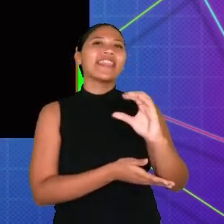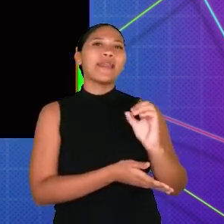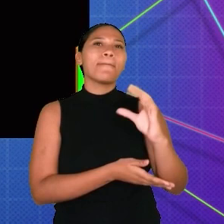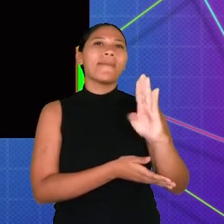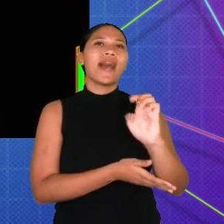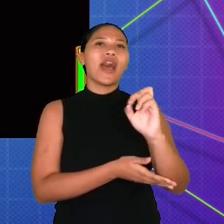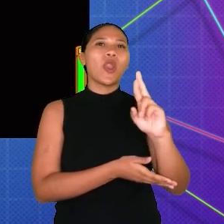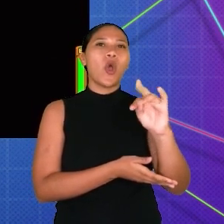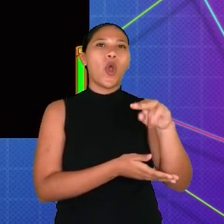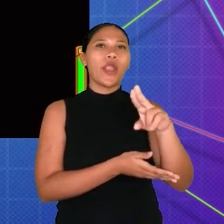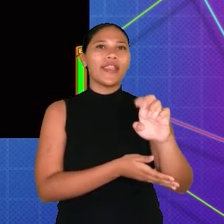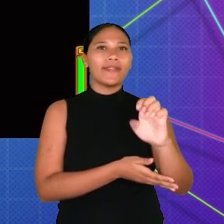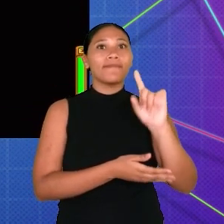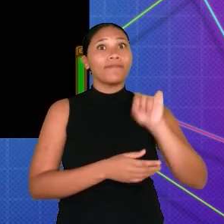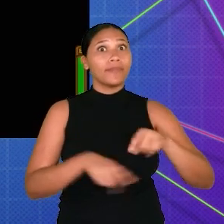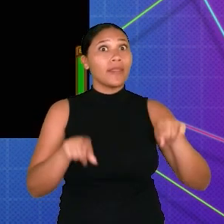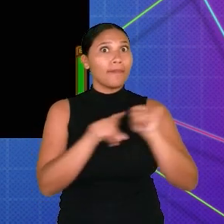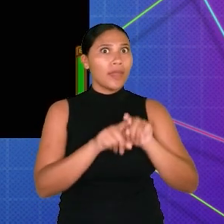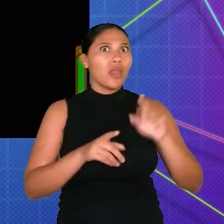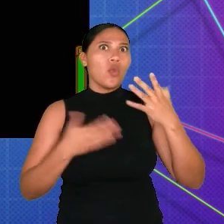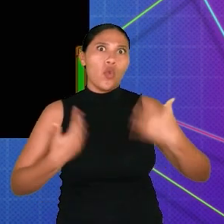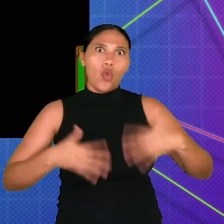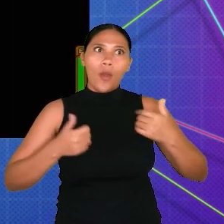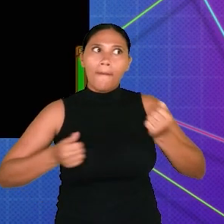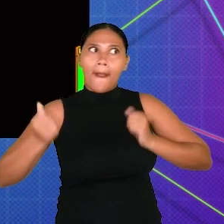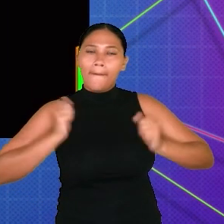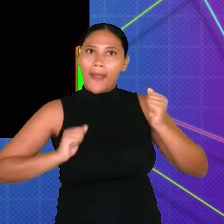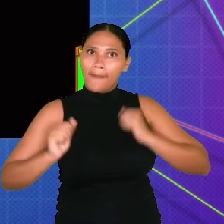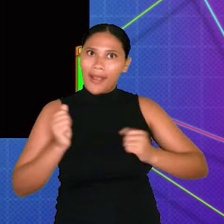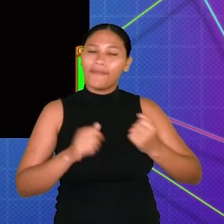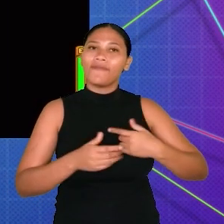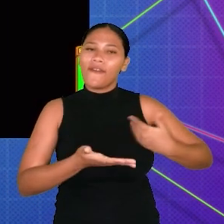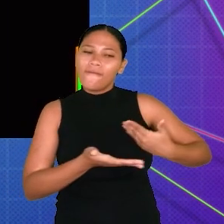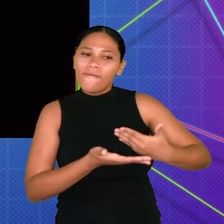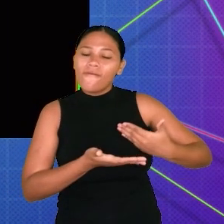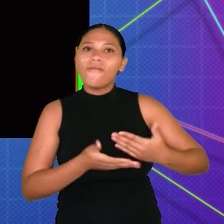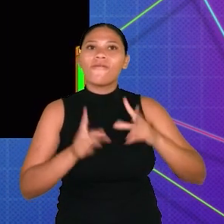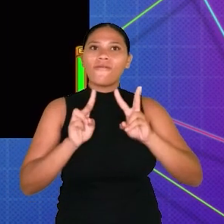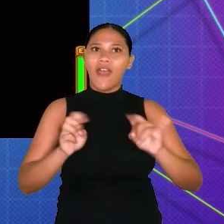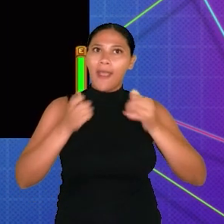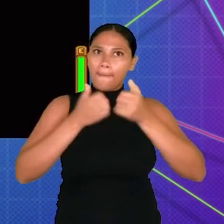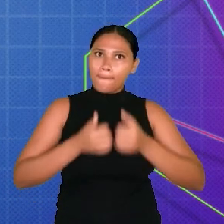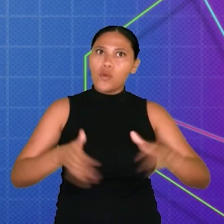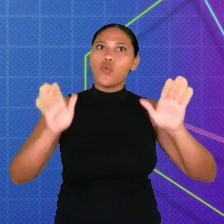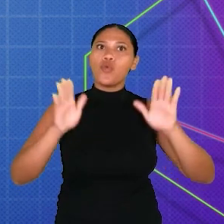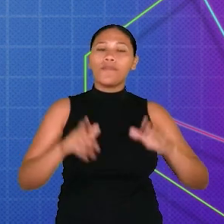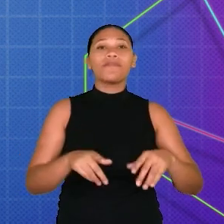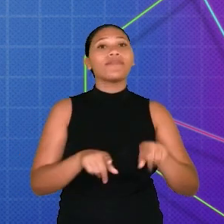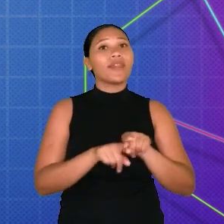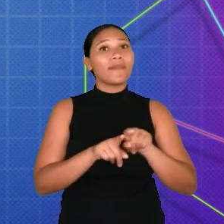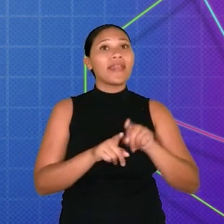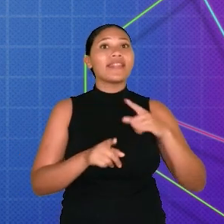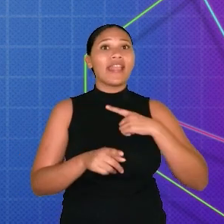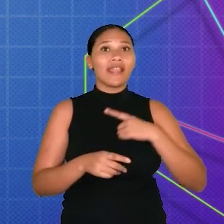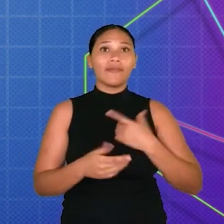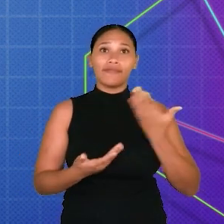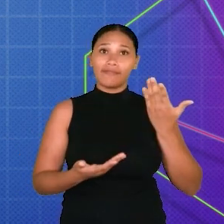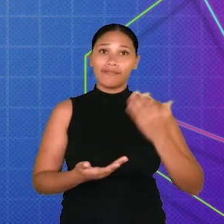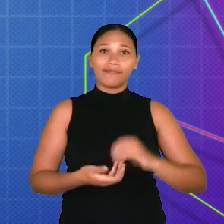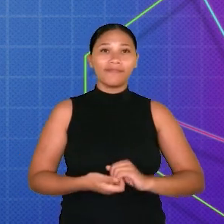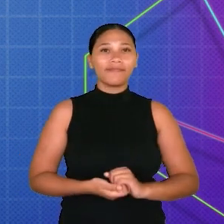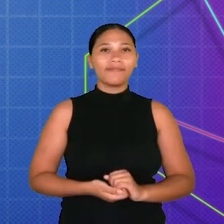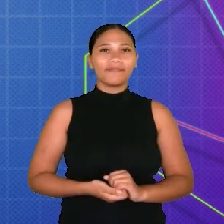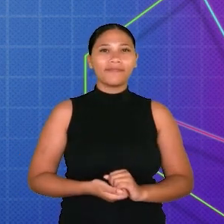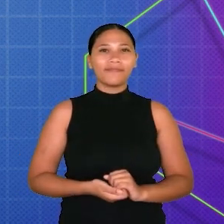da comunidade desde o lançamento de Stardew Valley e atualmente está para lançar um novo game. Alien Hominid, Castle